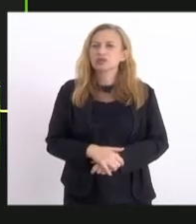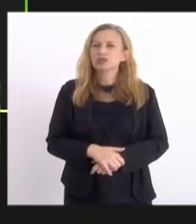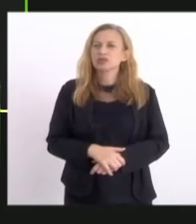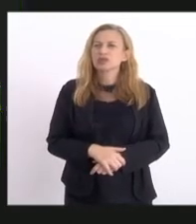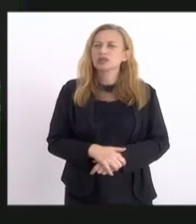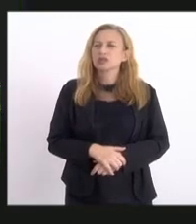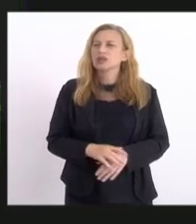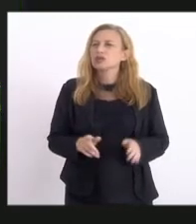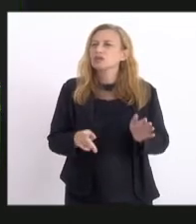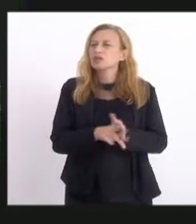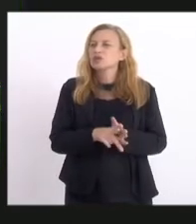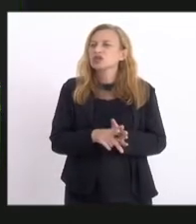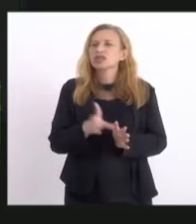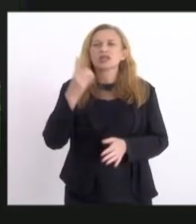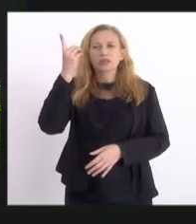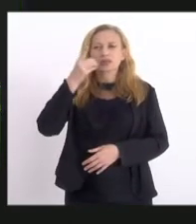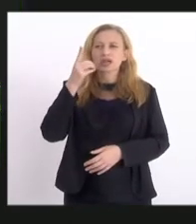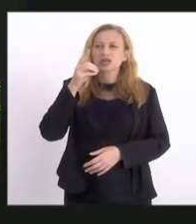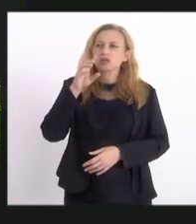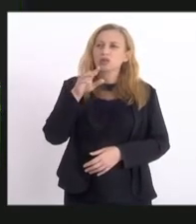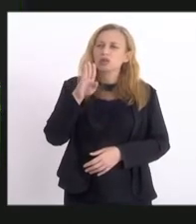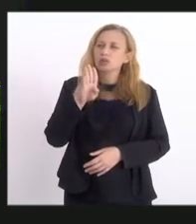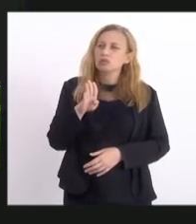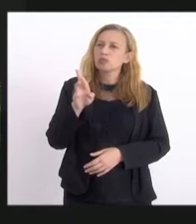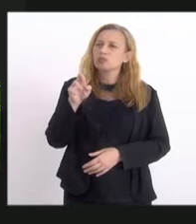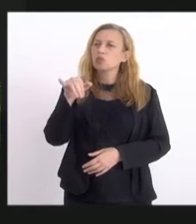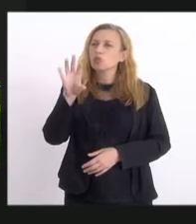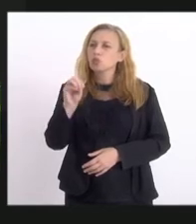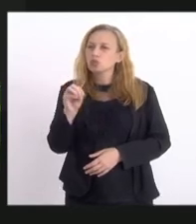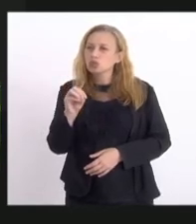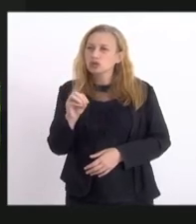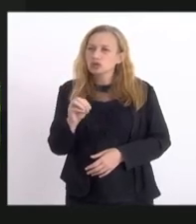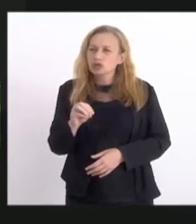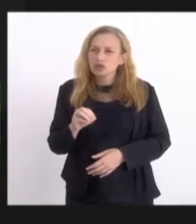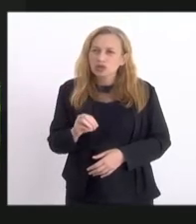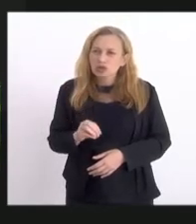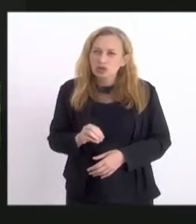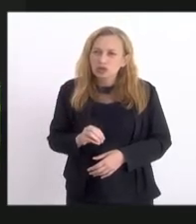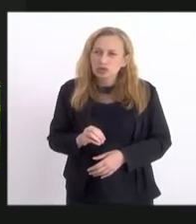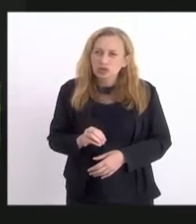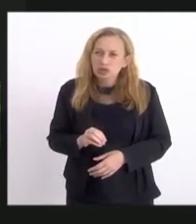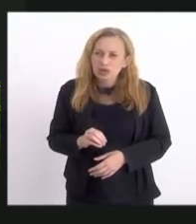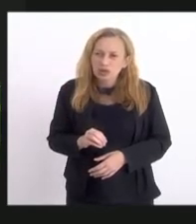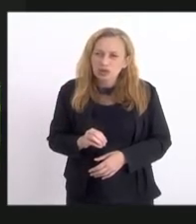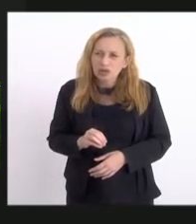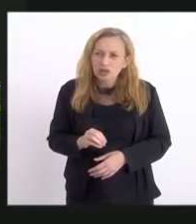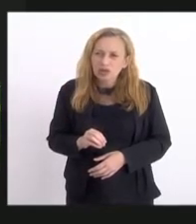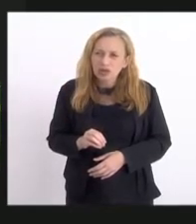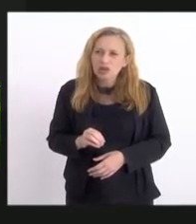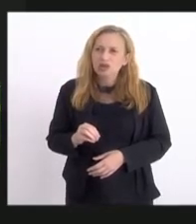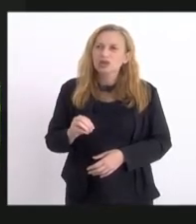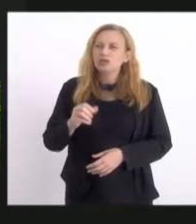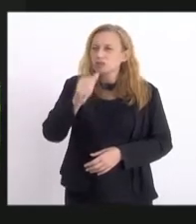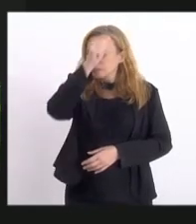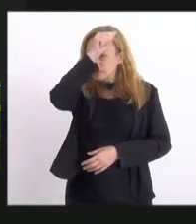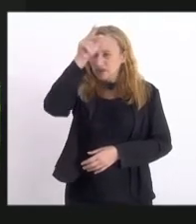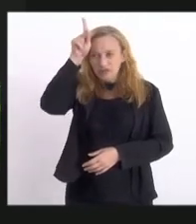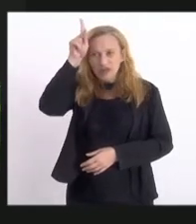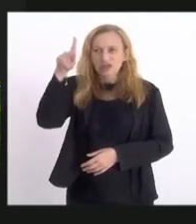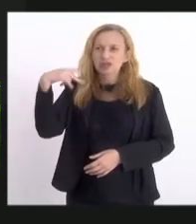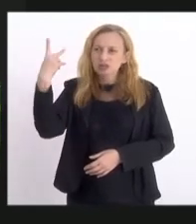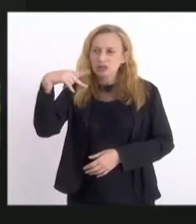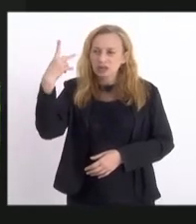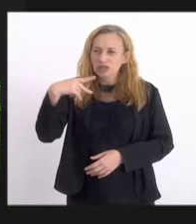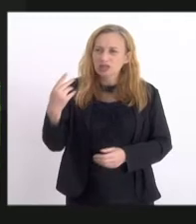O projeto é deputado Bruno Dallaire. Isso. O prefeito e os vereadores estiveram, inclusive,